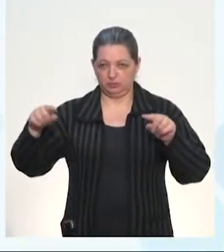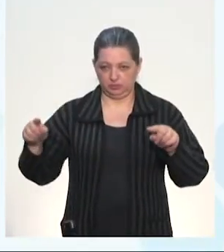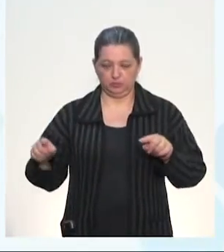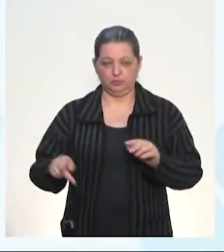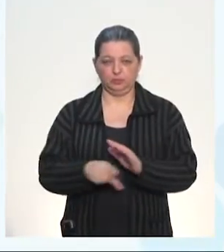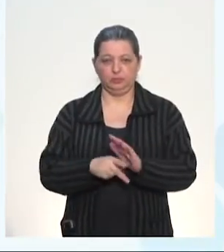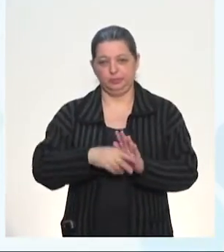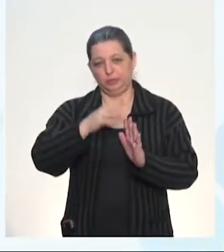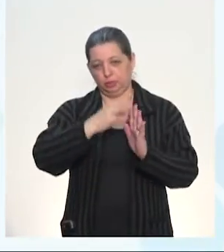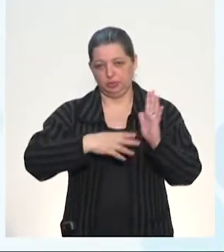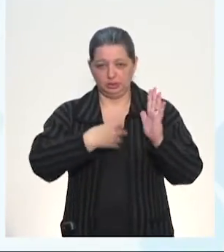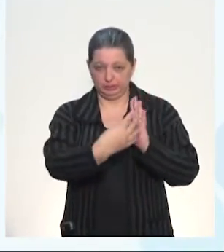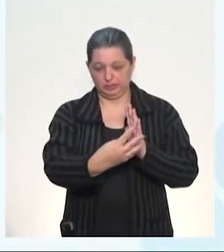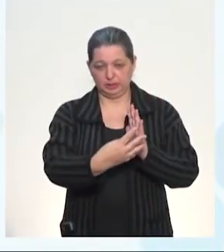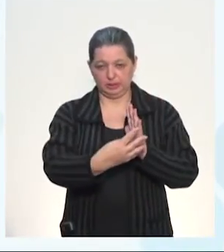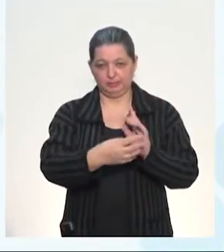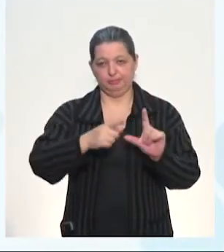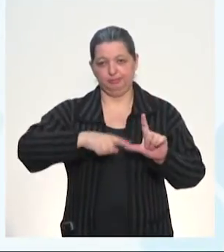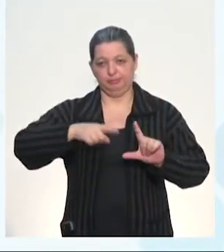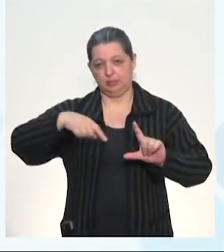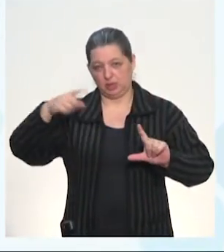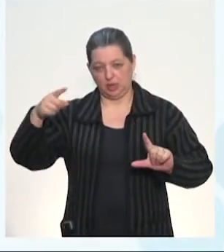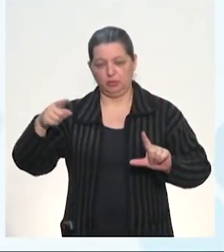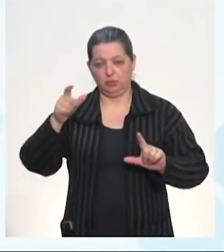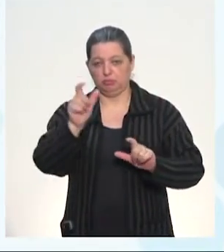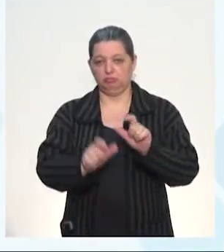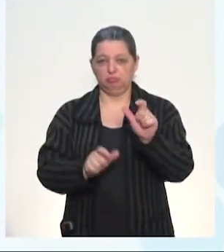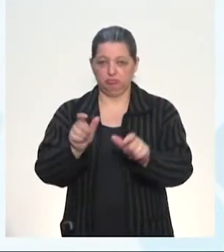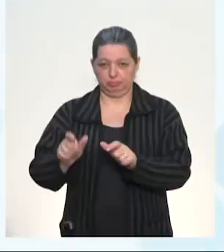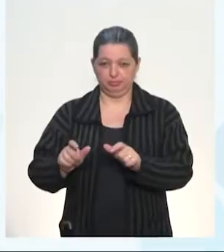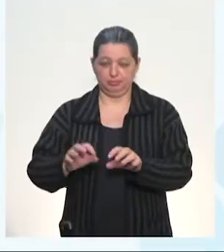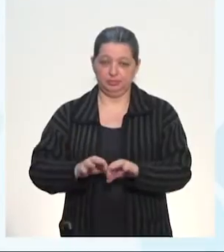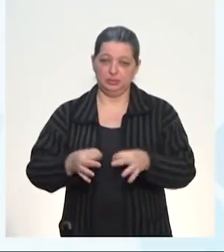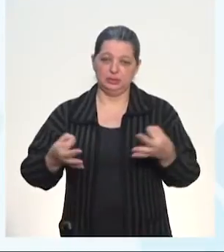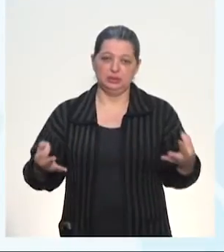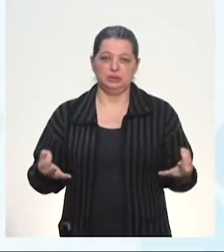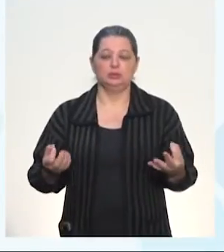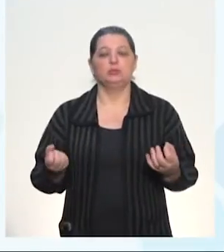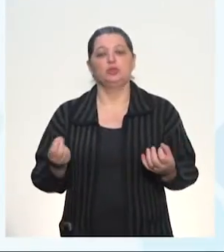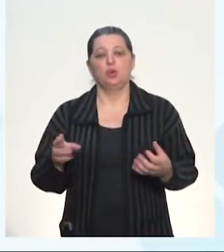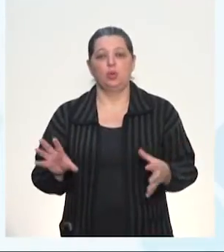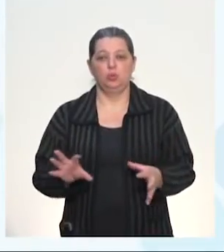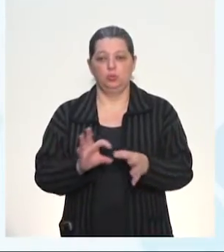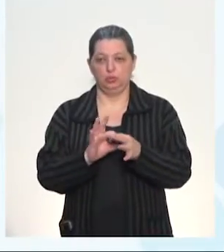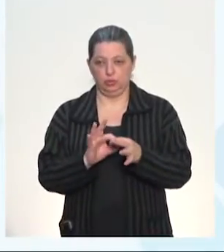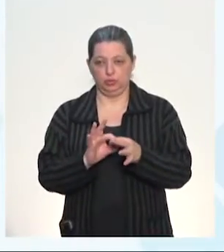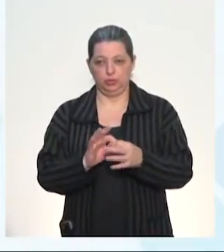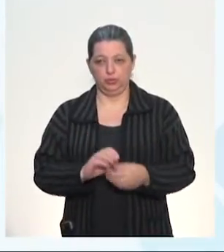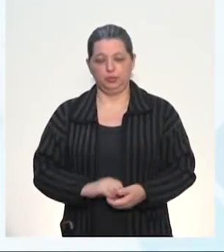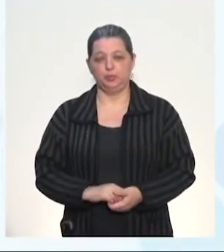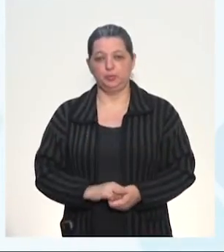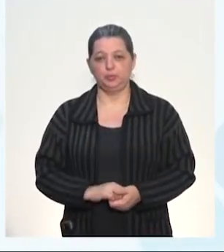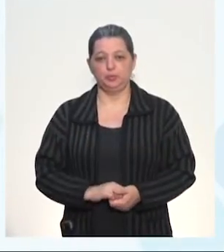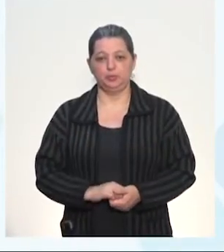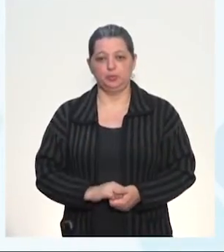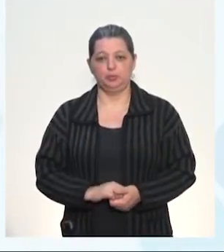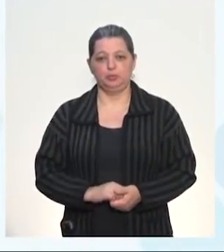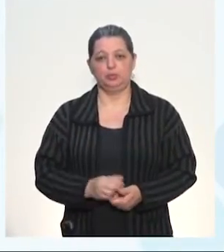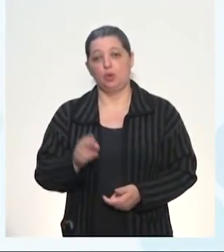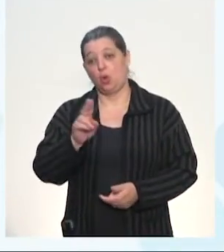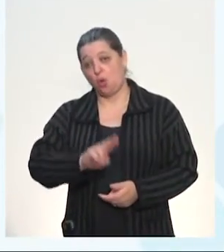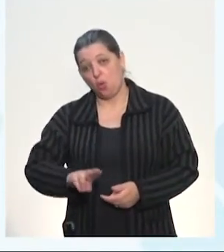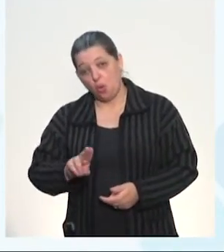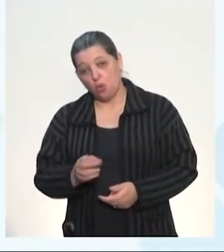de tabelas e gráficos de colunas simples ou agrupadas, com ou sem o uso